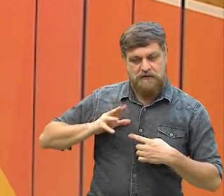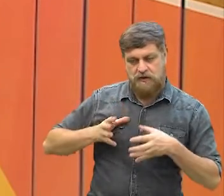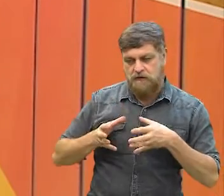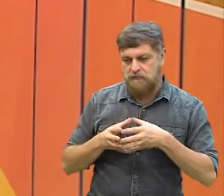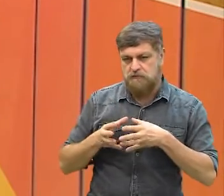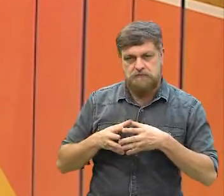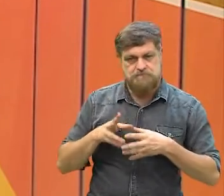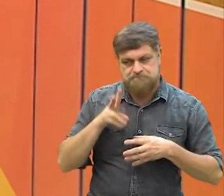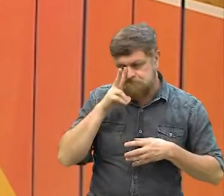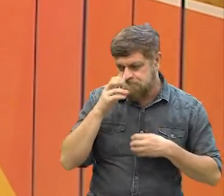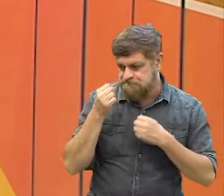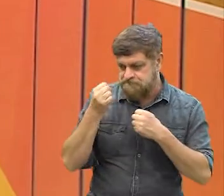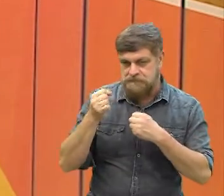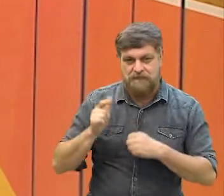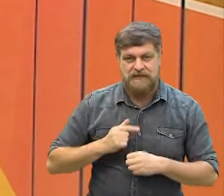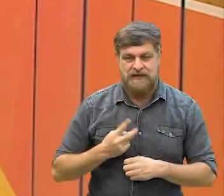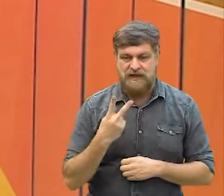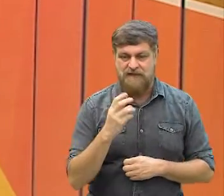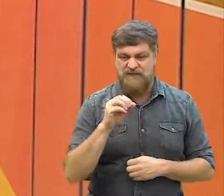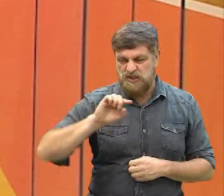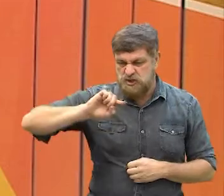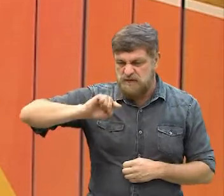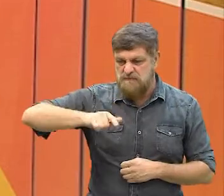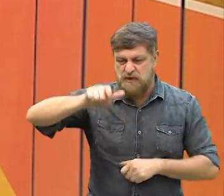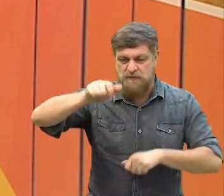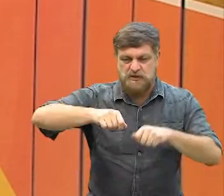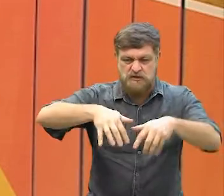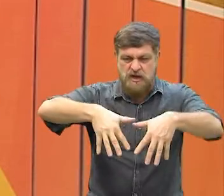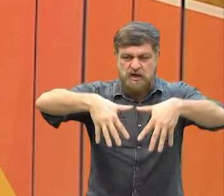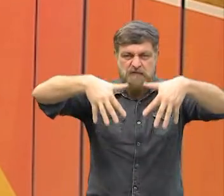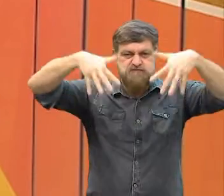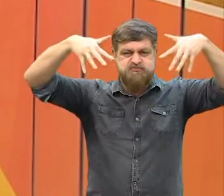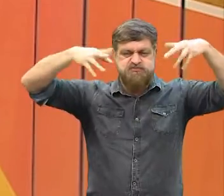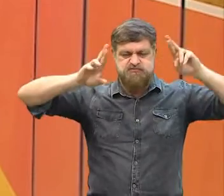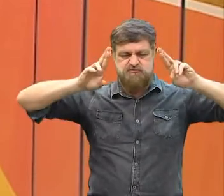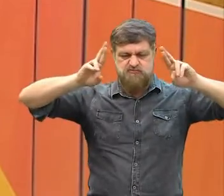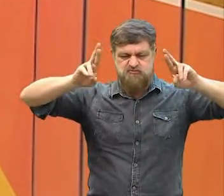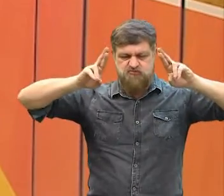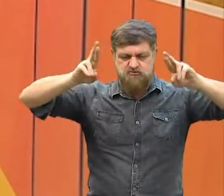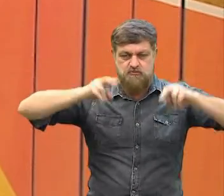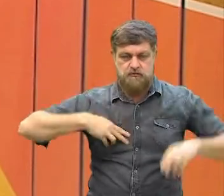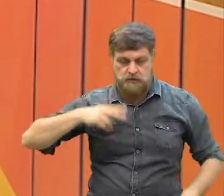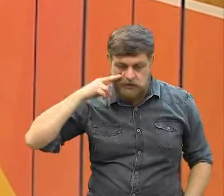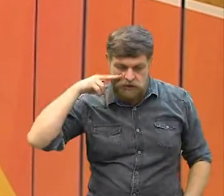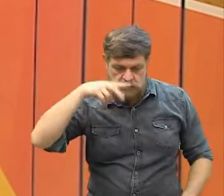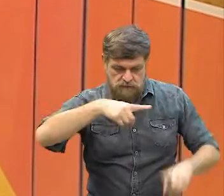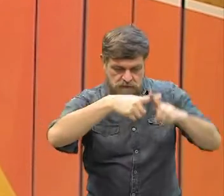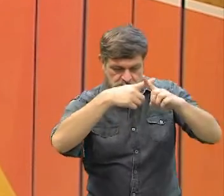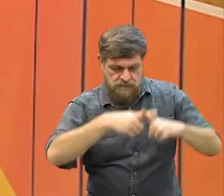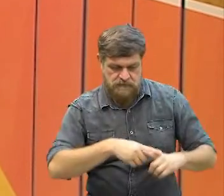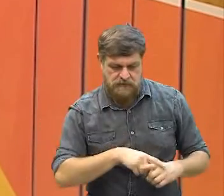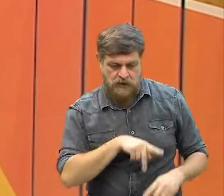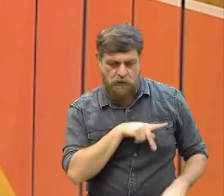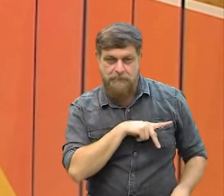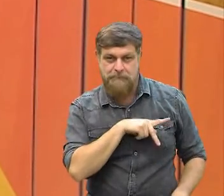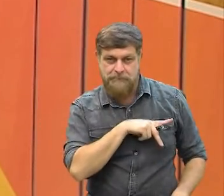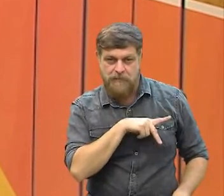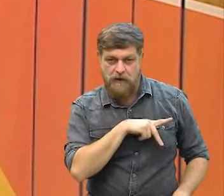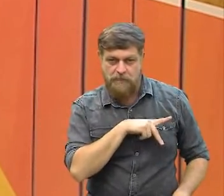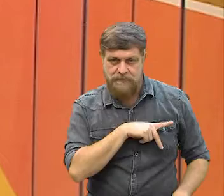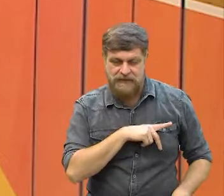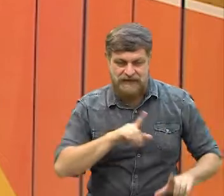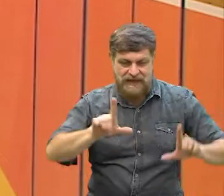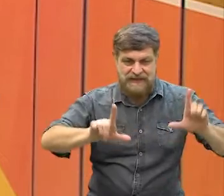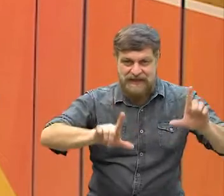equipe, colocando mais de 20 mil pessoas em Itaquera. A gente viu uma final contra o Palmeiras com muita realidade na